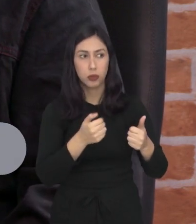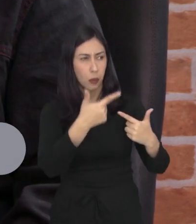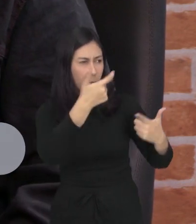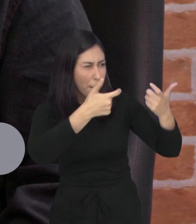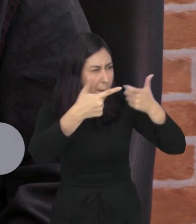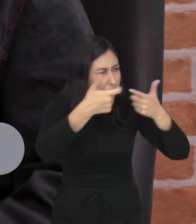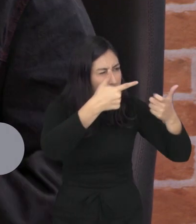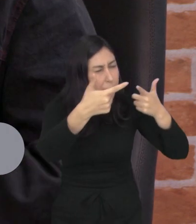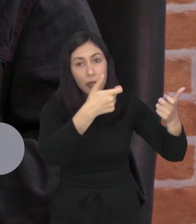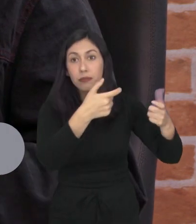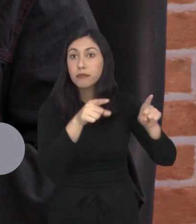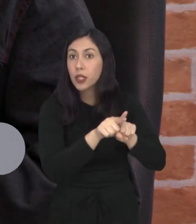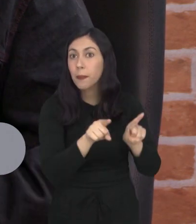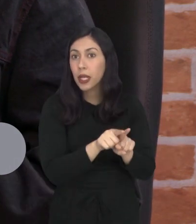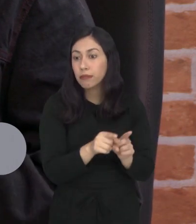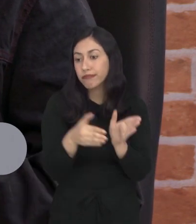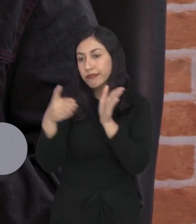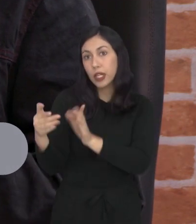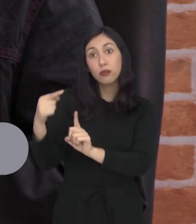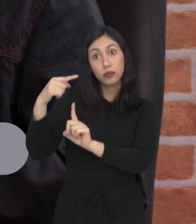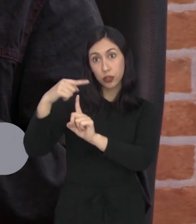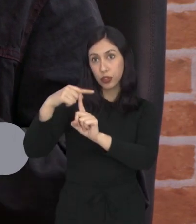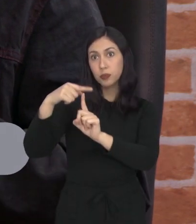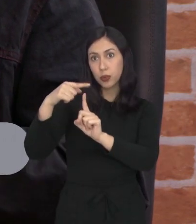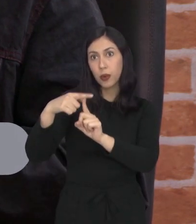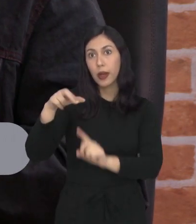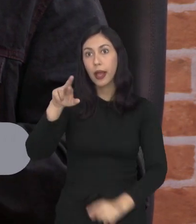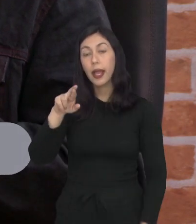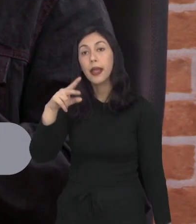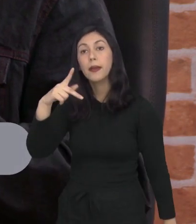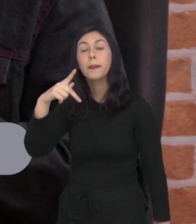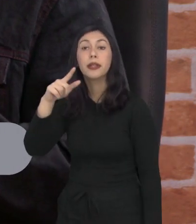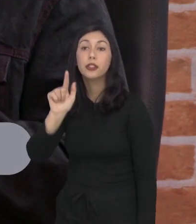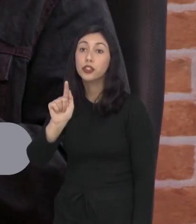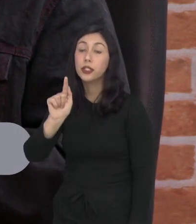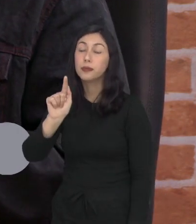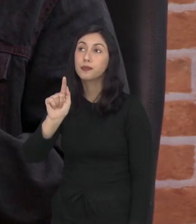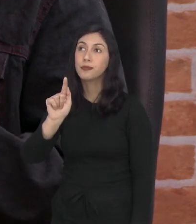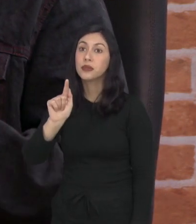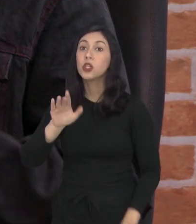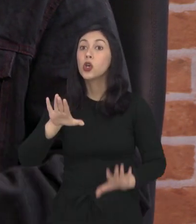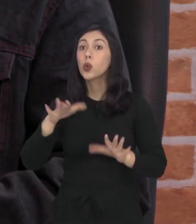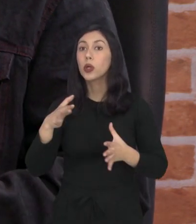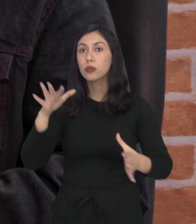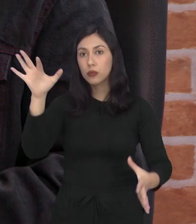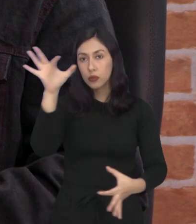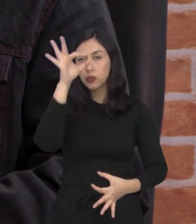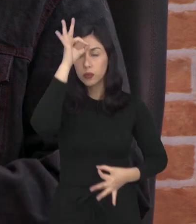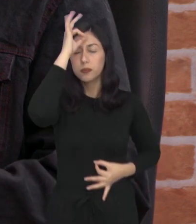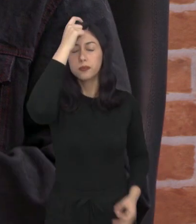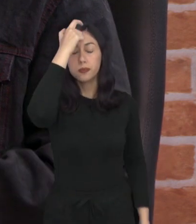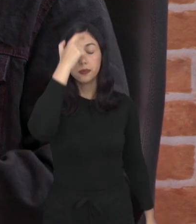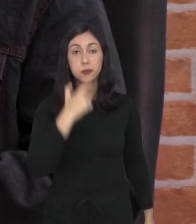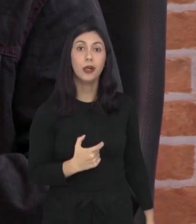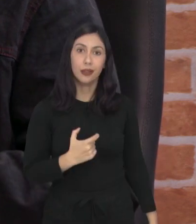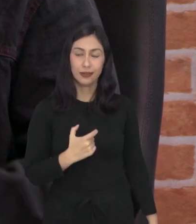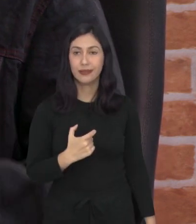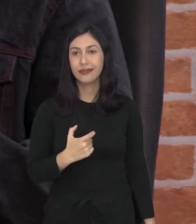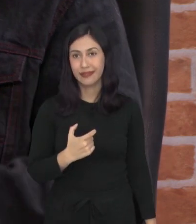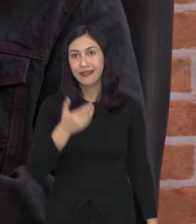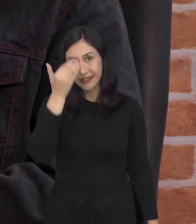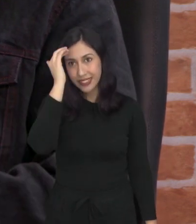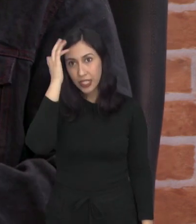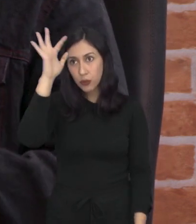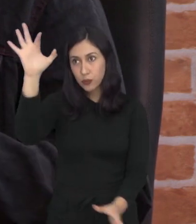de RPG. É uma categoria. O RPG, ele sempre vem nessa questão de você interpretar um personagem, um role-play game, um